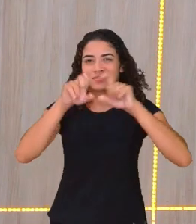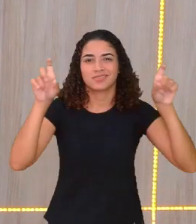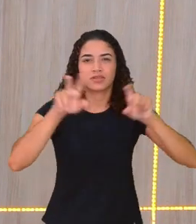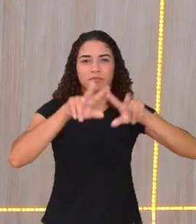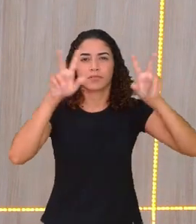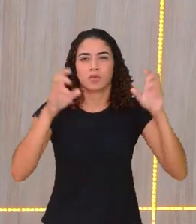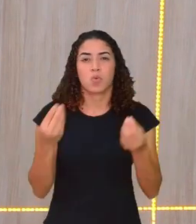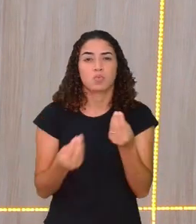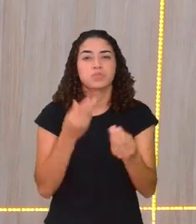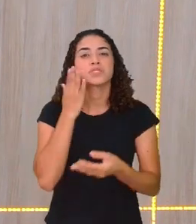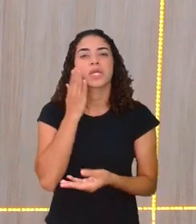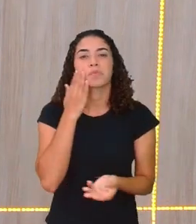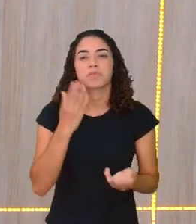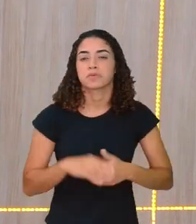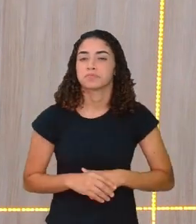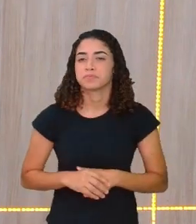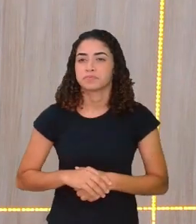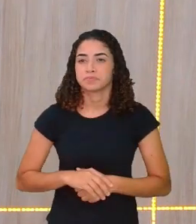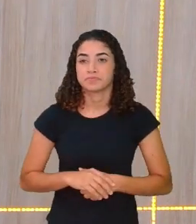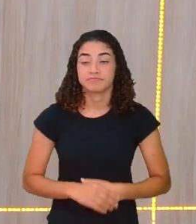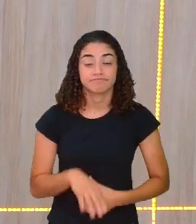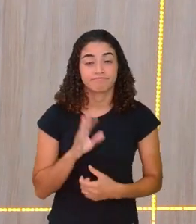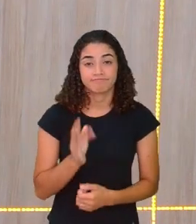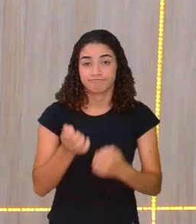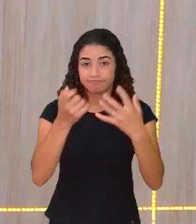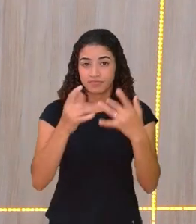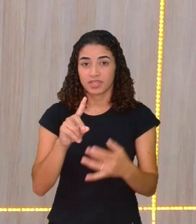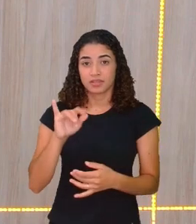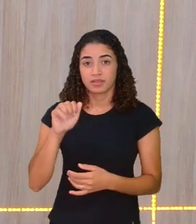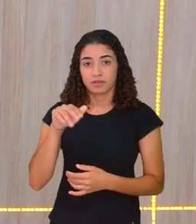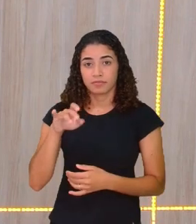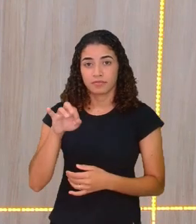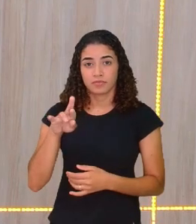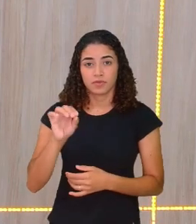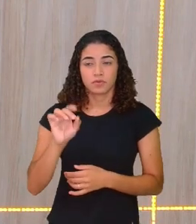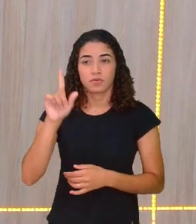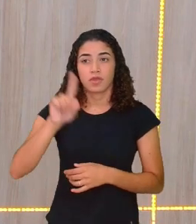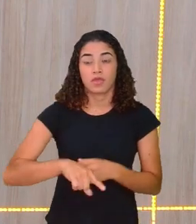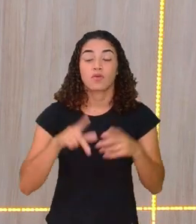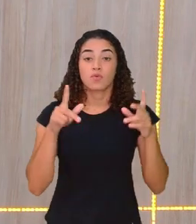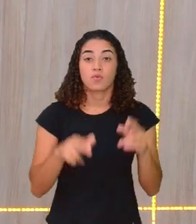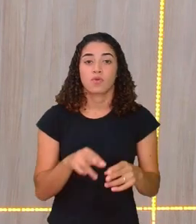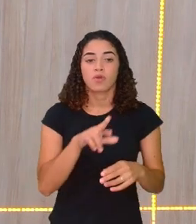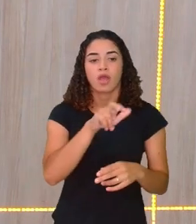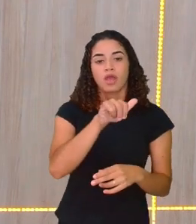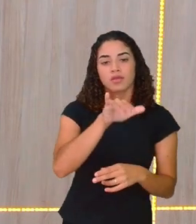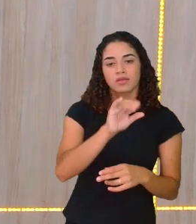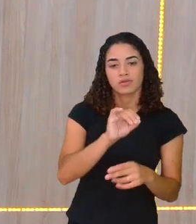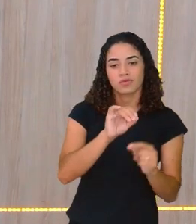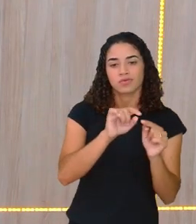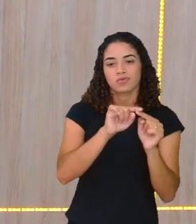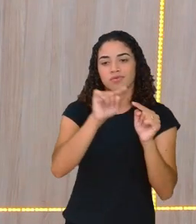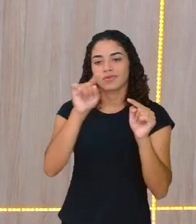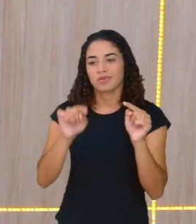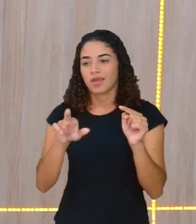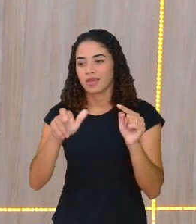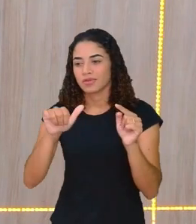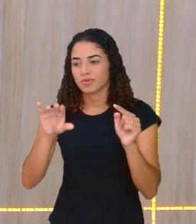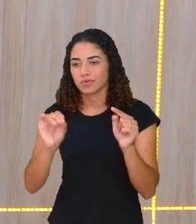circunferência. Como eu falei, diâmetro equivale a 2 vezes o